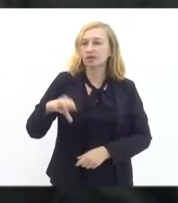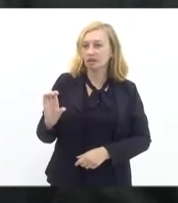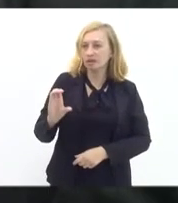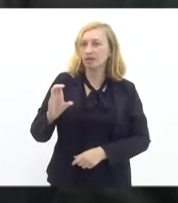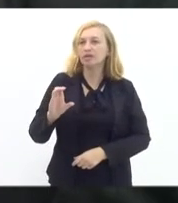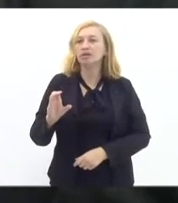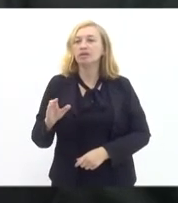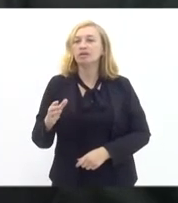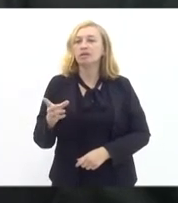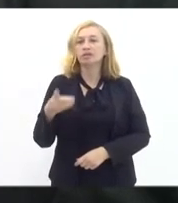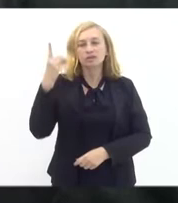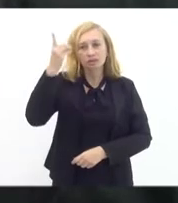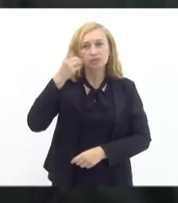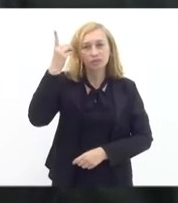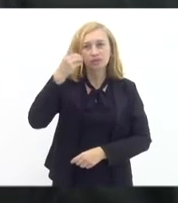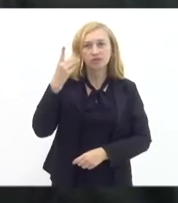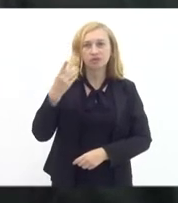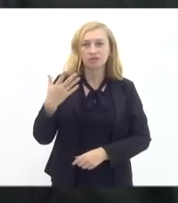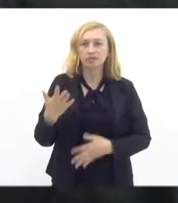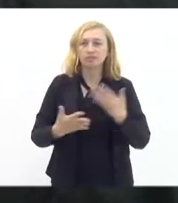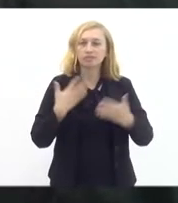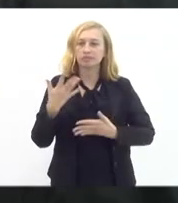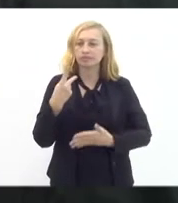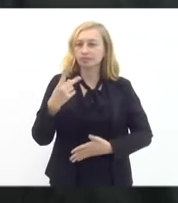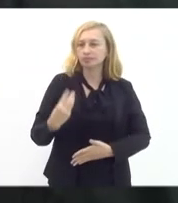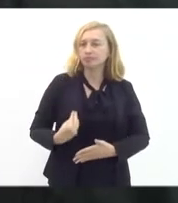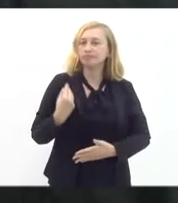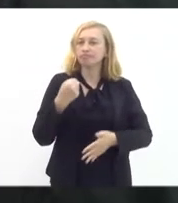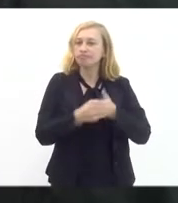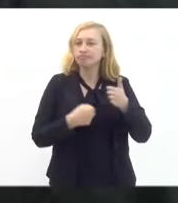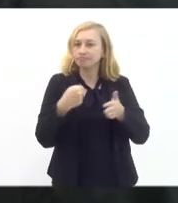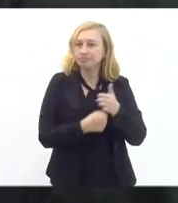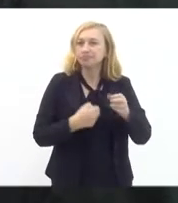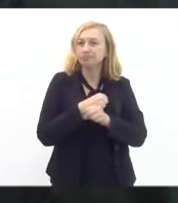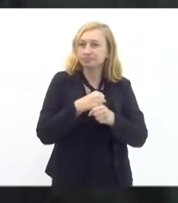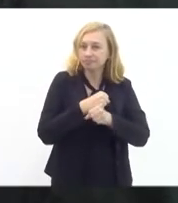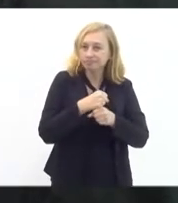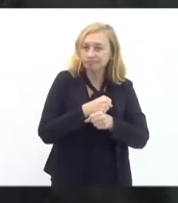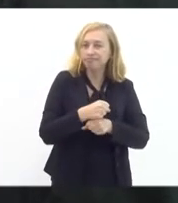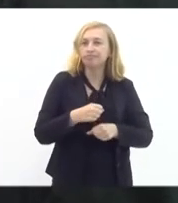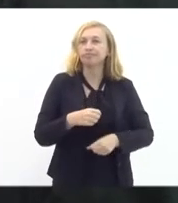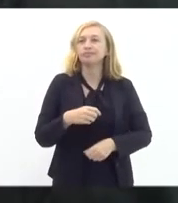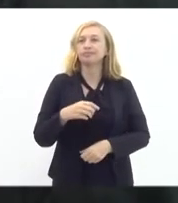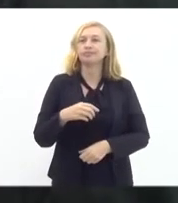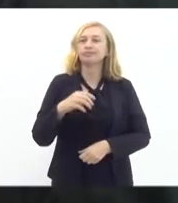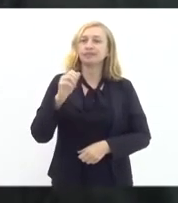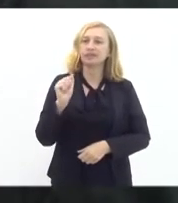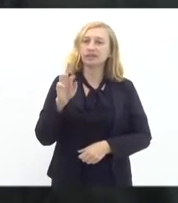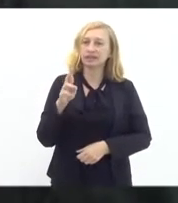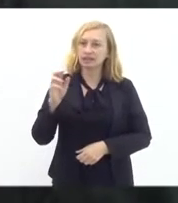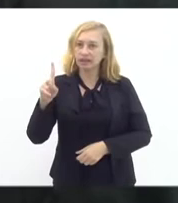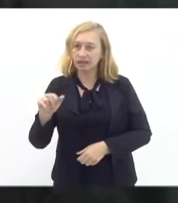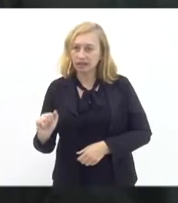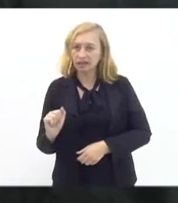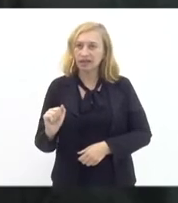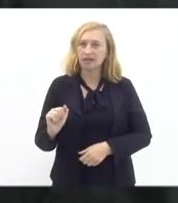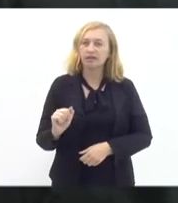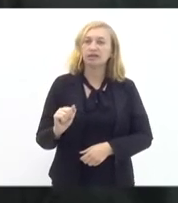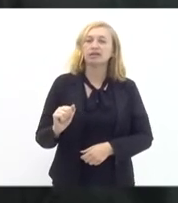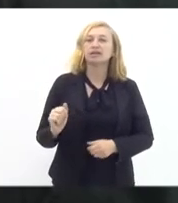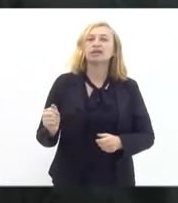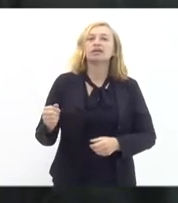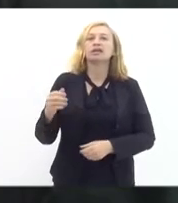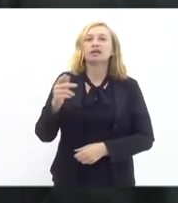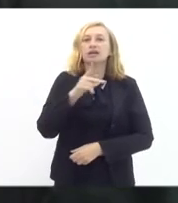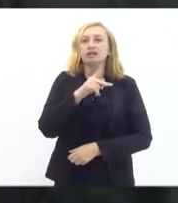que nos honra aí com sua presença e muitos anos de luta, Vinícius Cordeiro e Andréia, parceiros na Prefeitura do